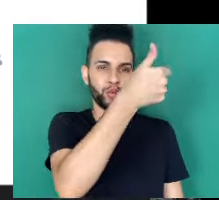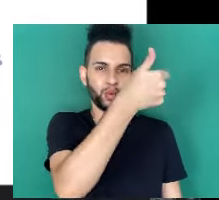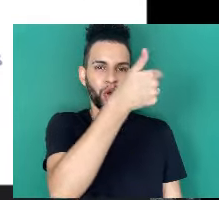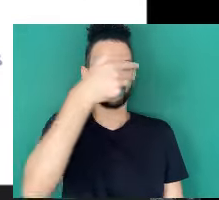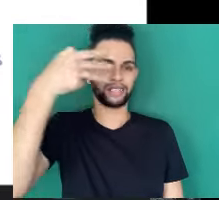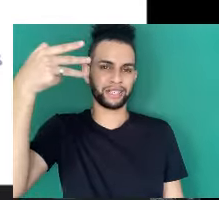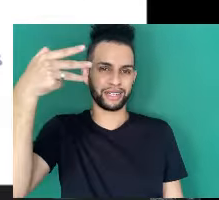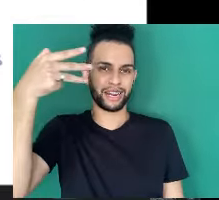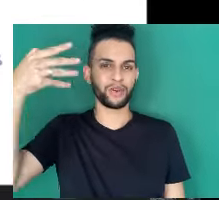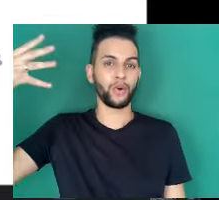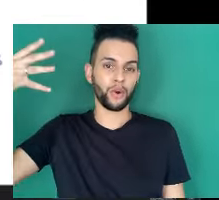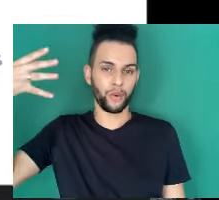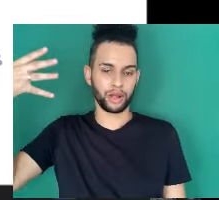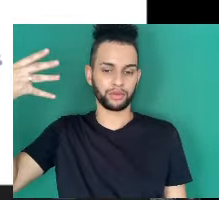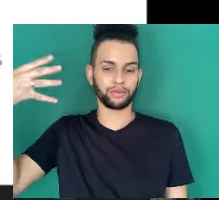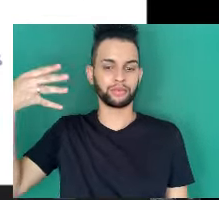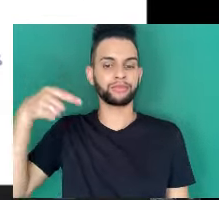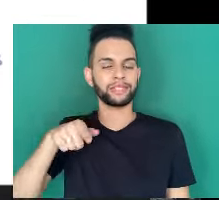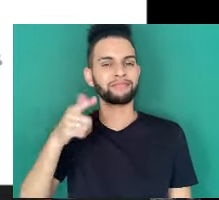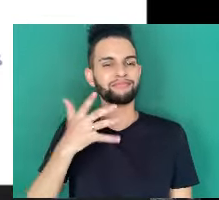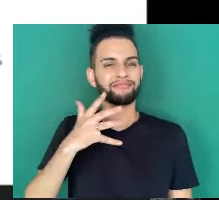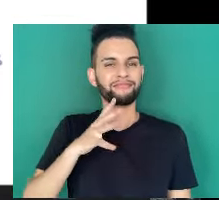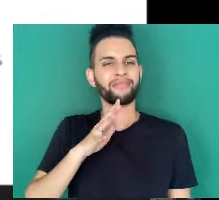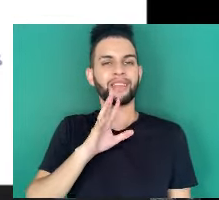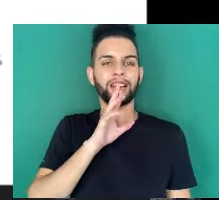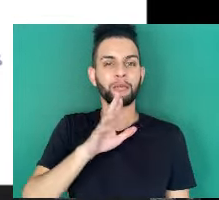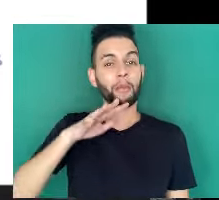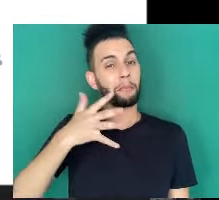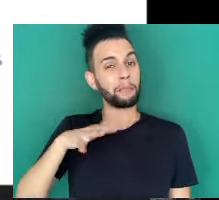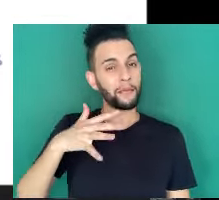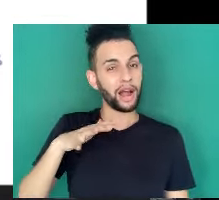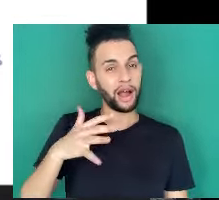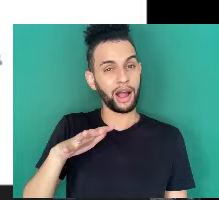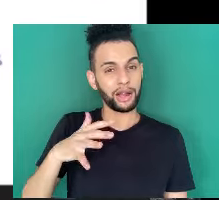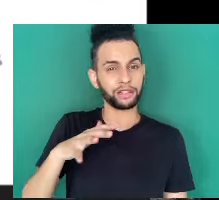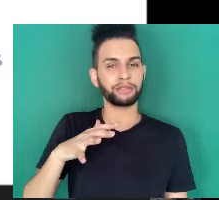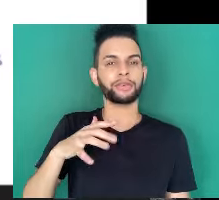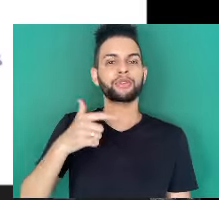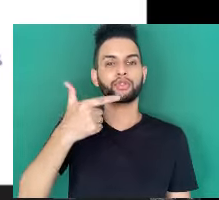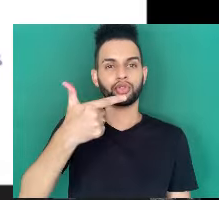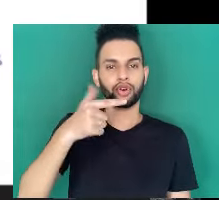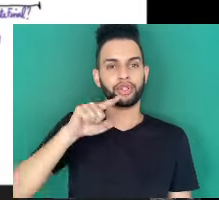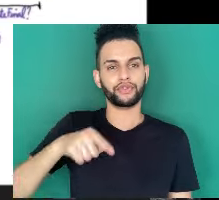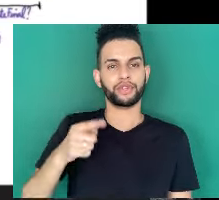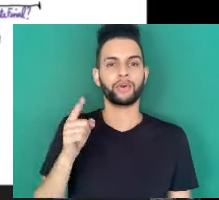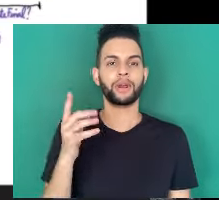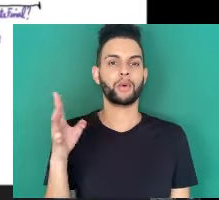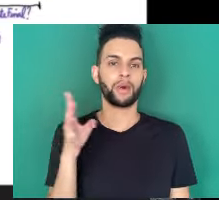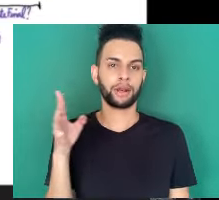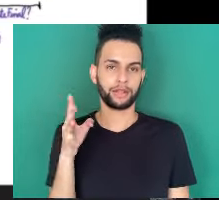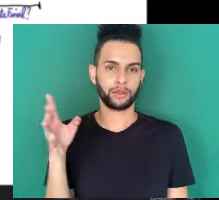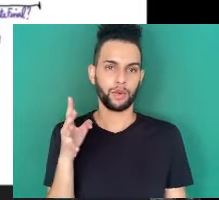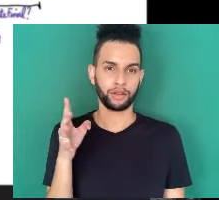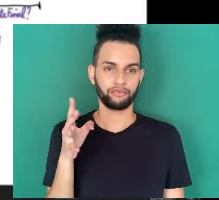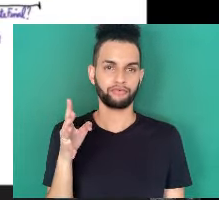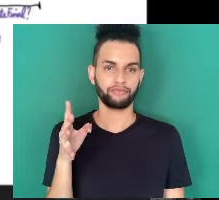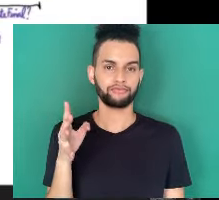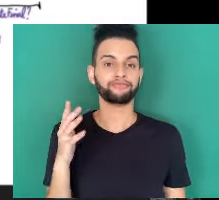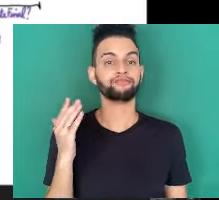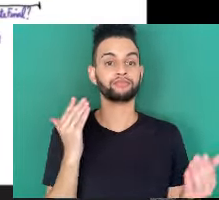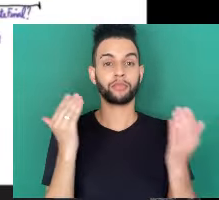aproximadamente 2,44. Ou seja, do